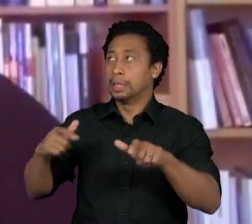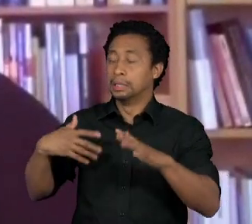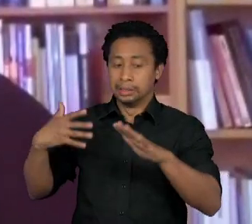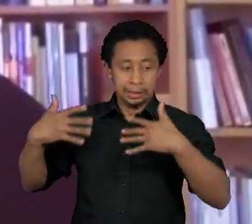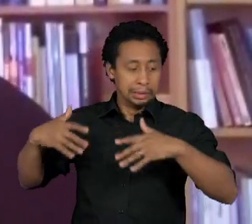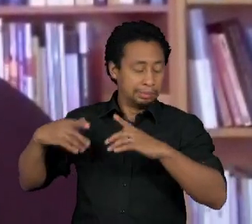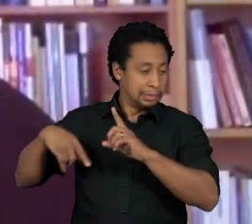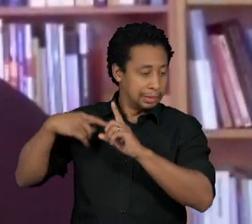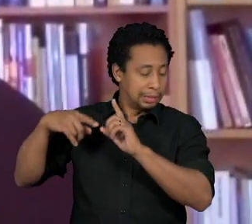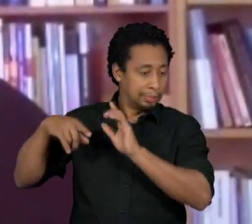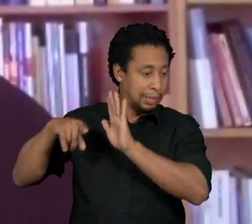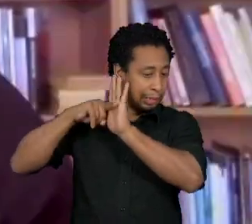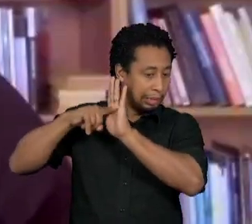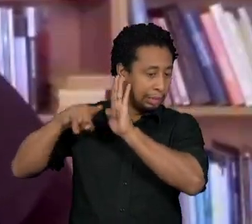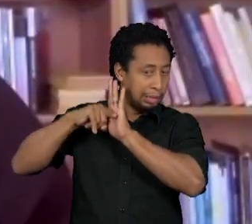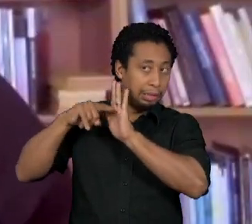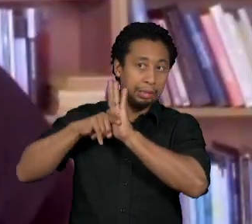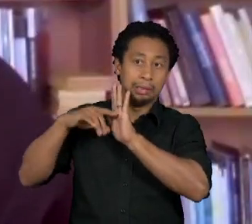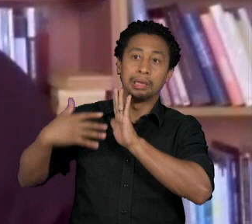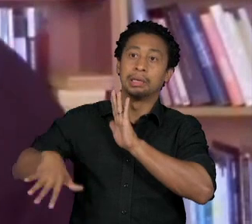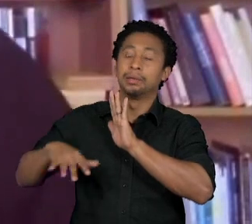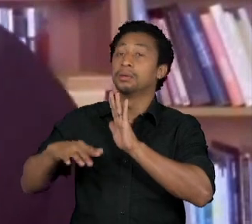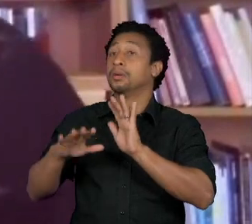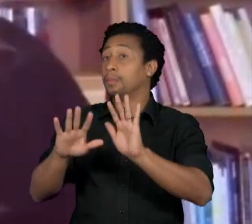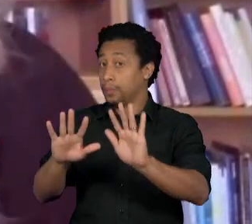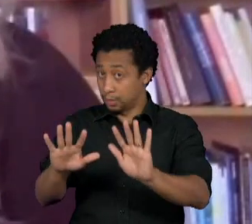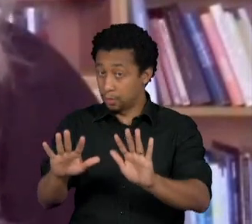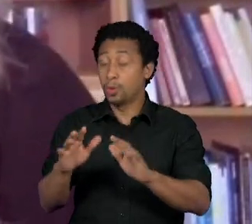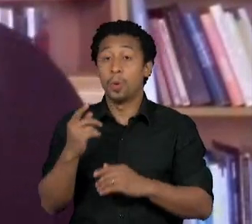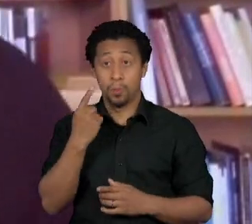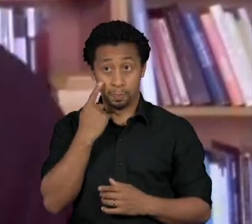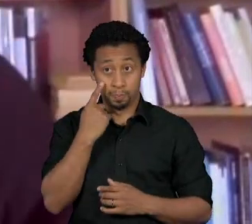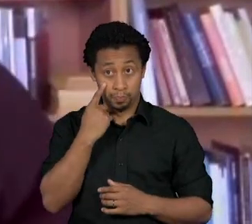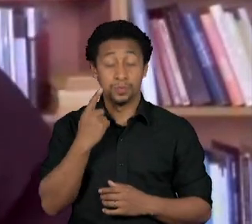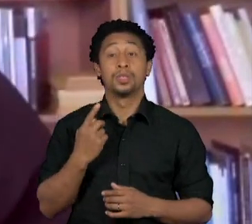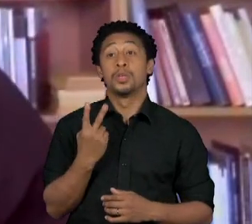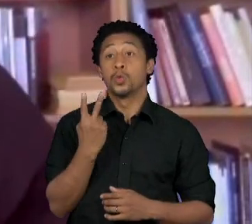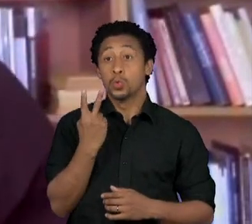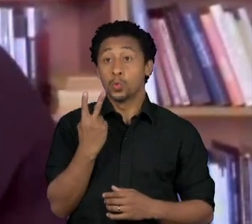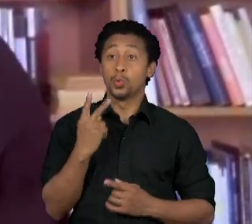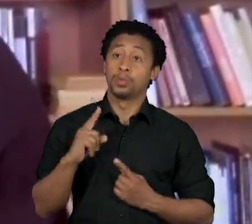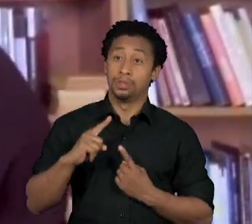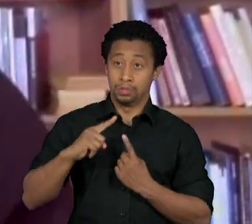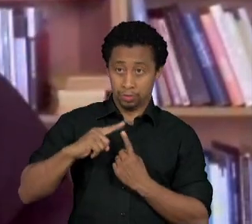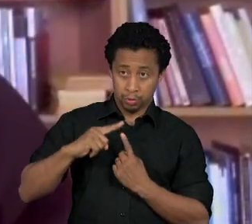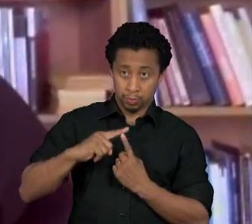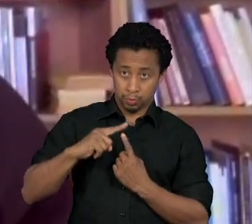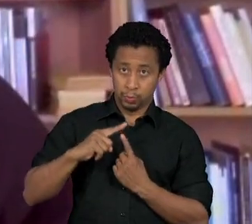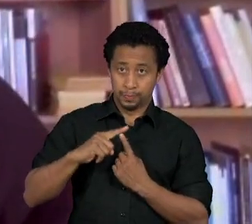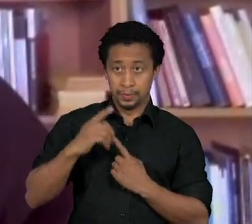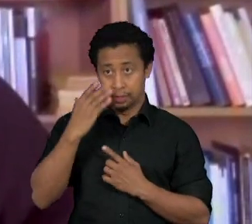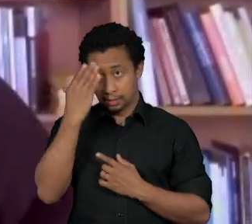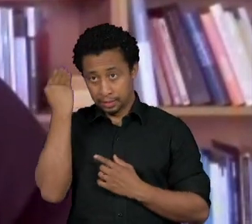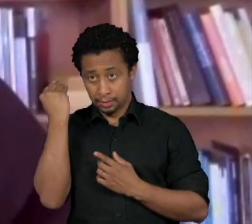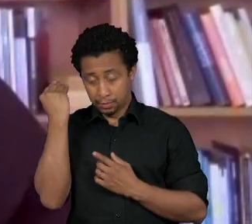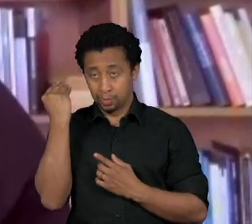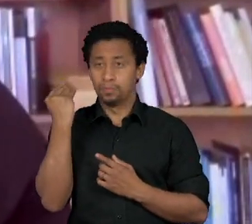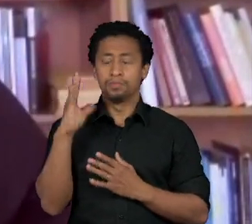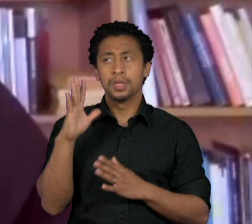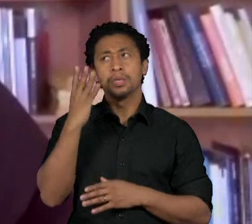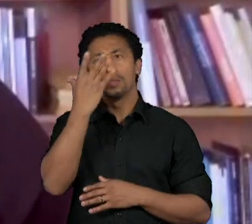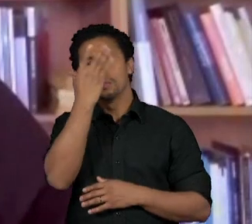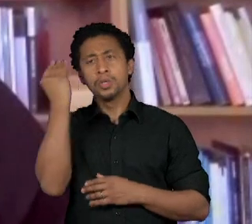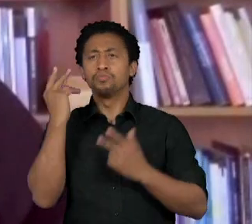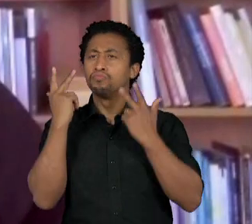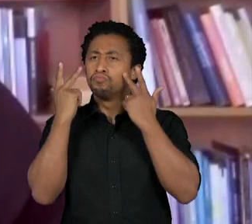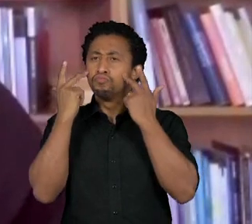para pensar e criar, que tem também 2 tipos de esquecimento. O esquecimento natural, que eu não vou, por exemplo, eu não